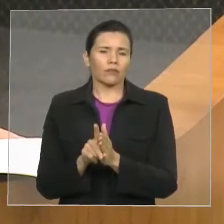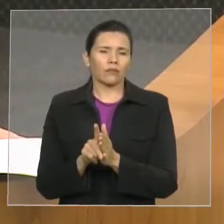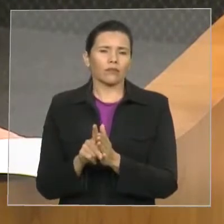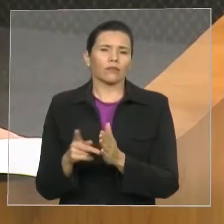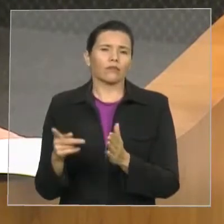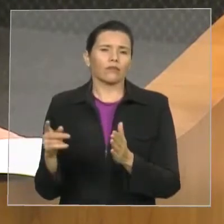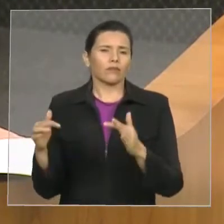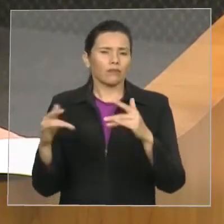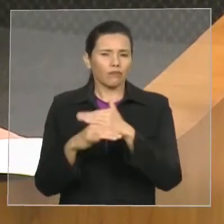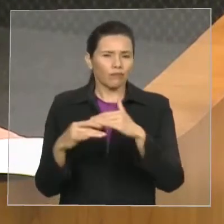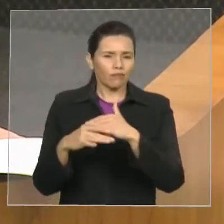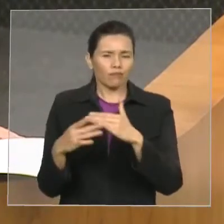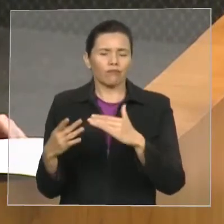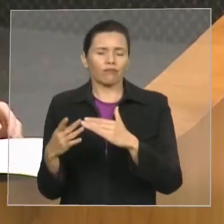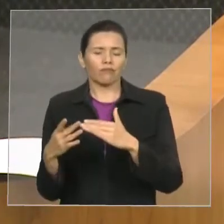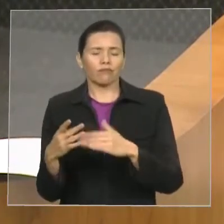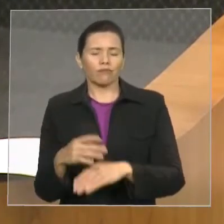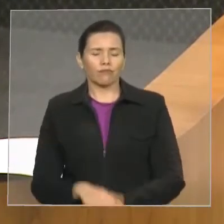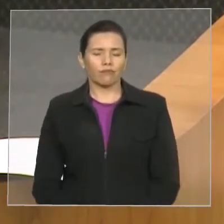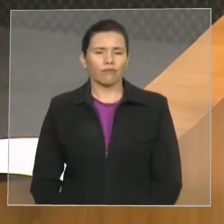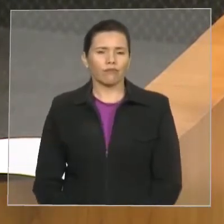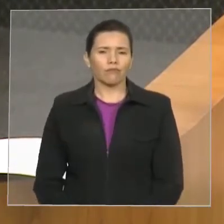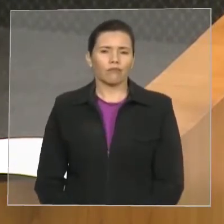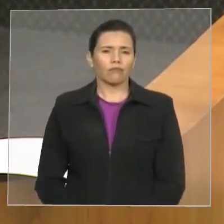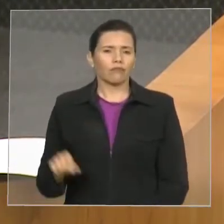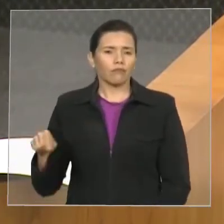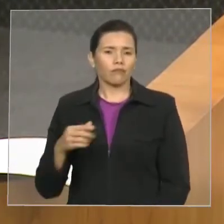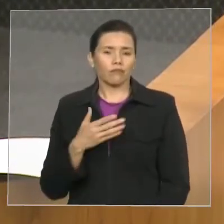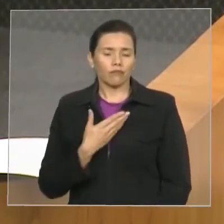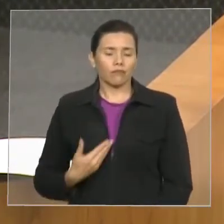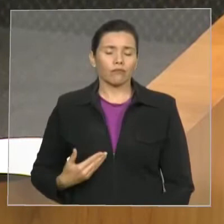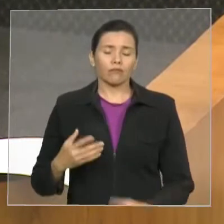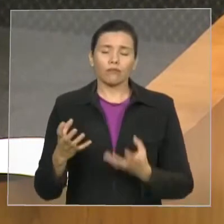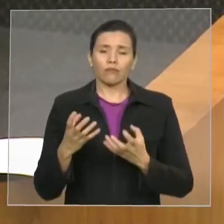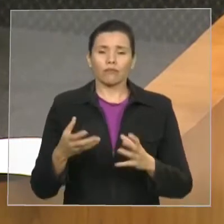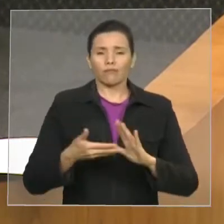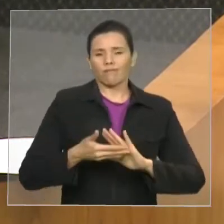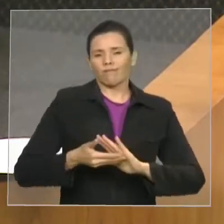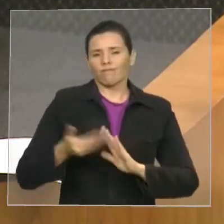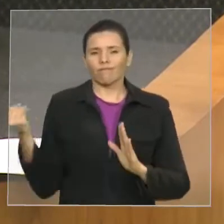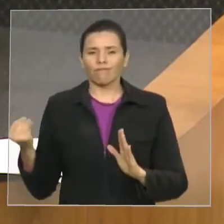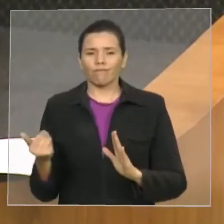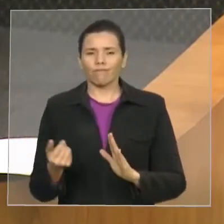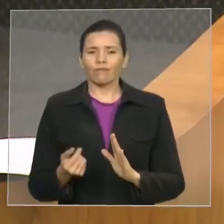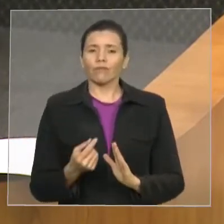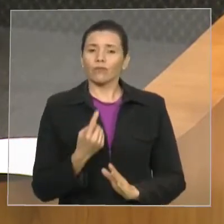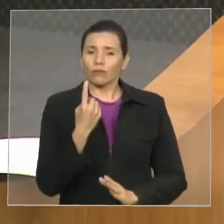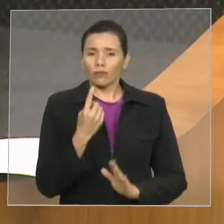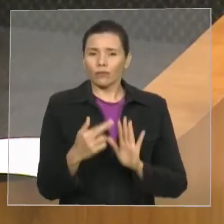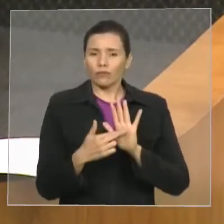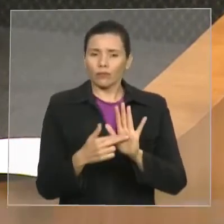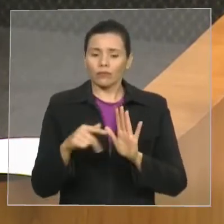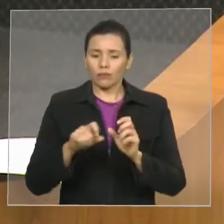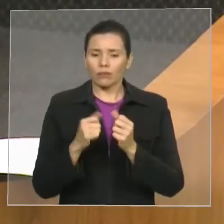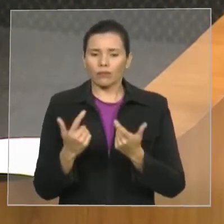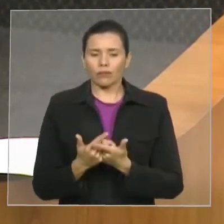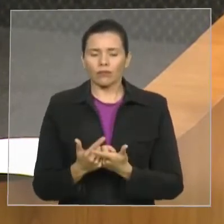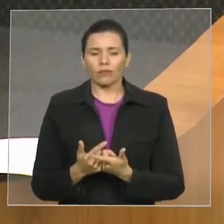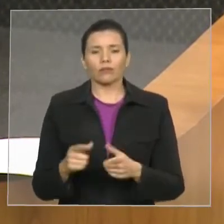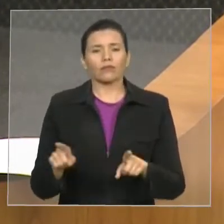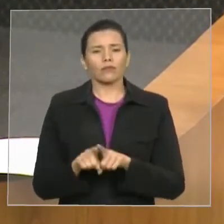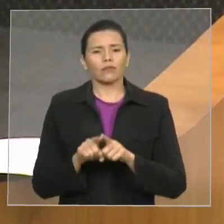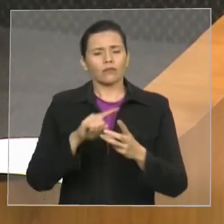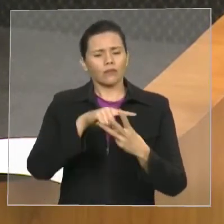Legislativo. O governador Flávio Dino retirou com essa medida provisória os 3 representantes de organizações populares